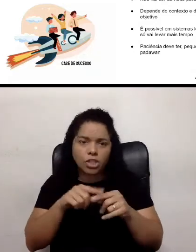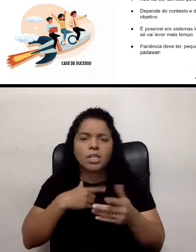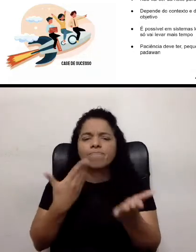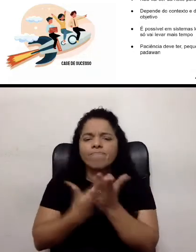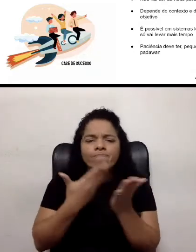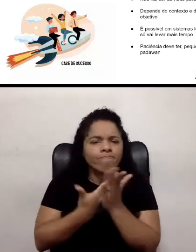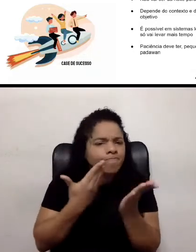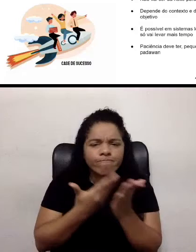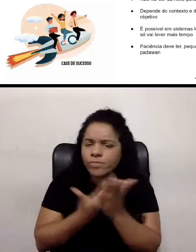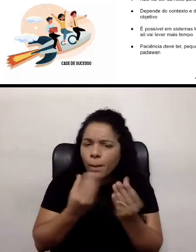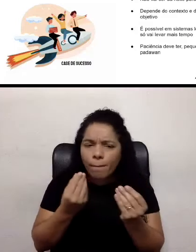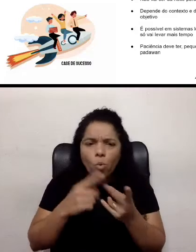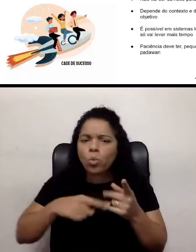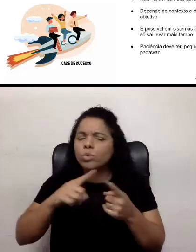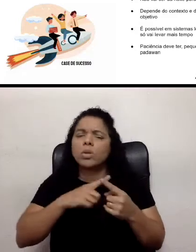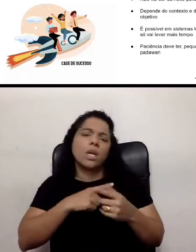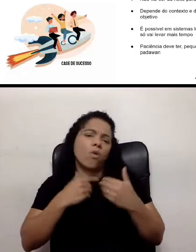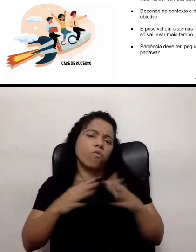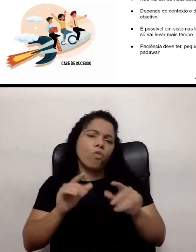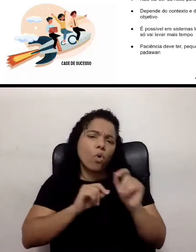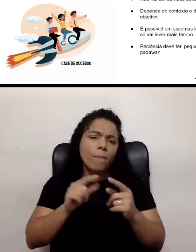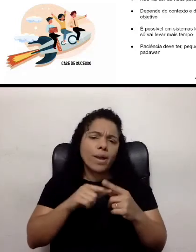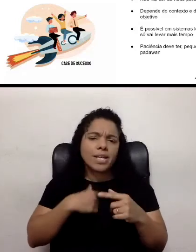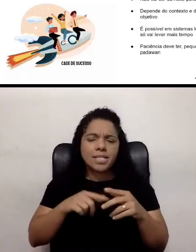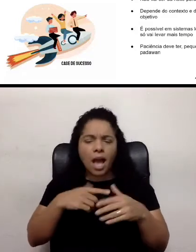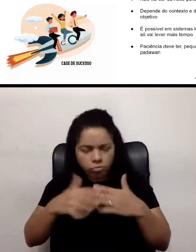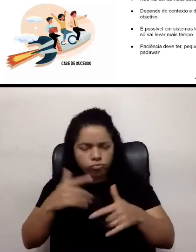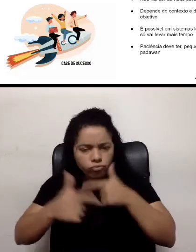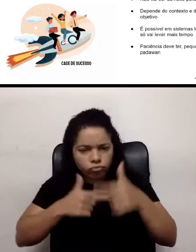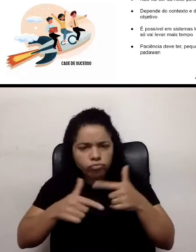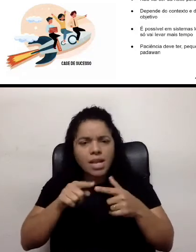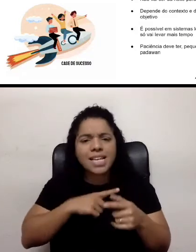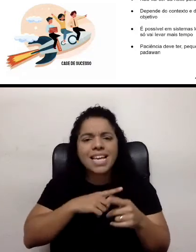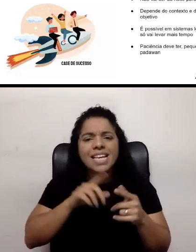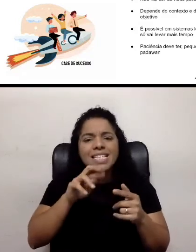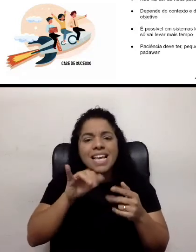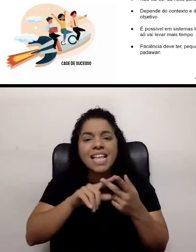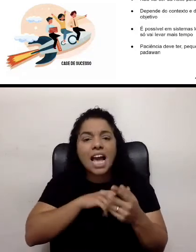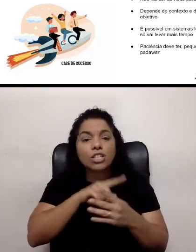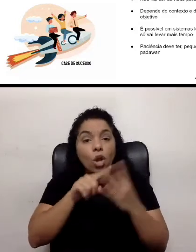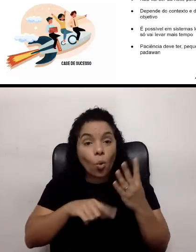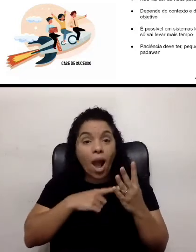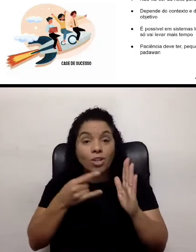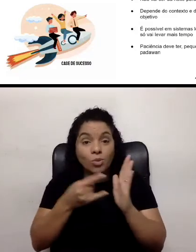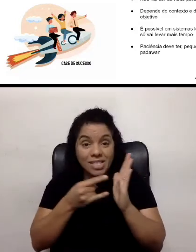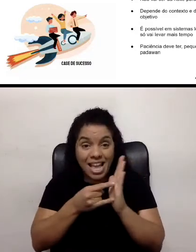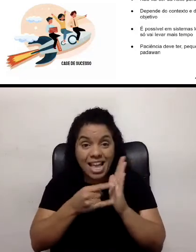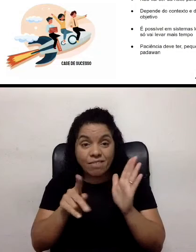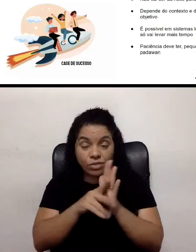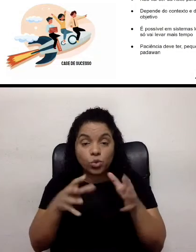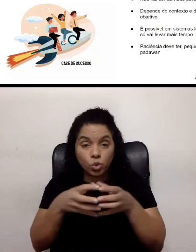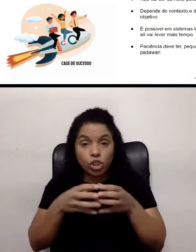estudando muito, e eu fui começar a botar uma massa. Eu estava num cenário onde eu tinha 4 devs no time, eu era